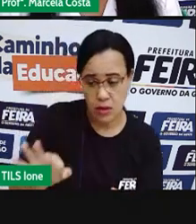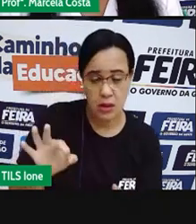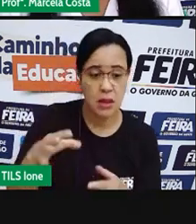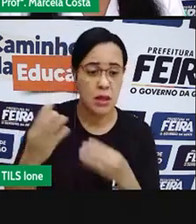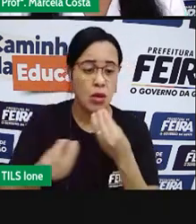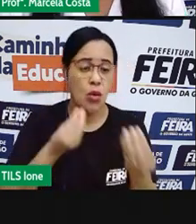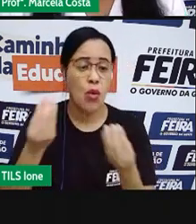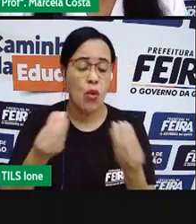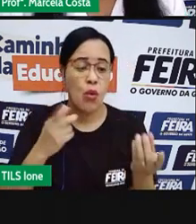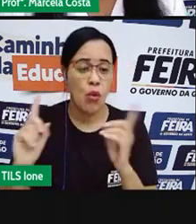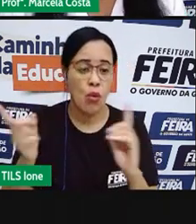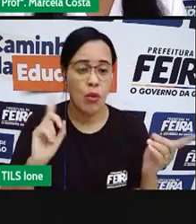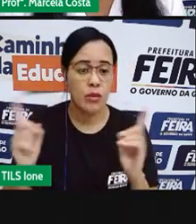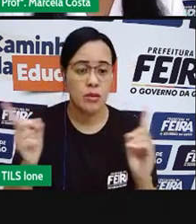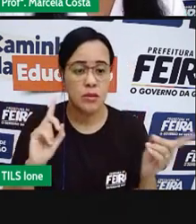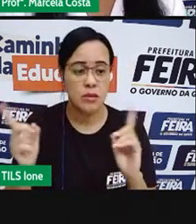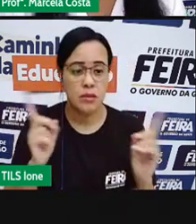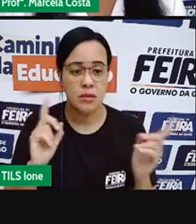incorreto?